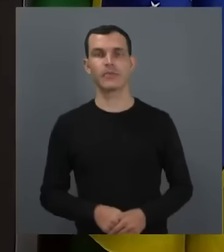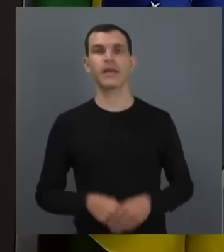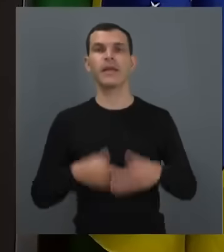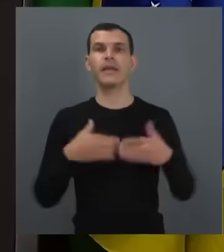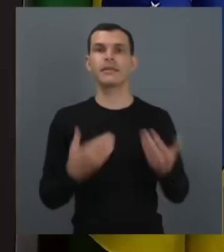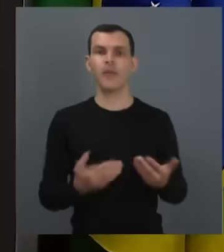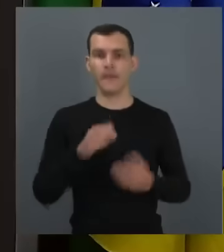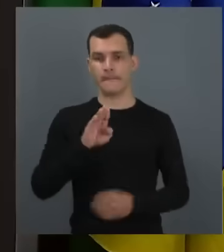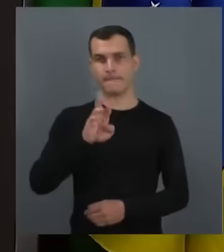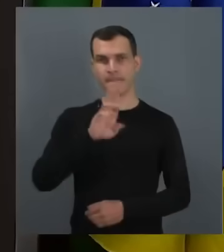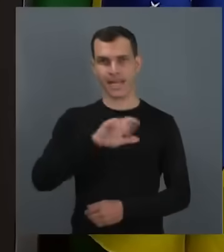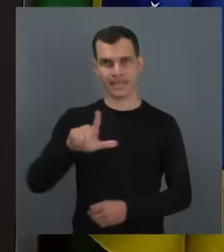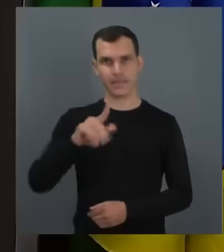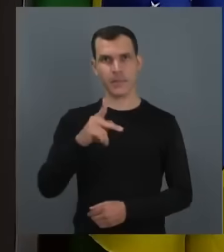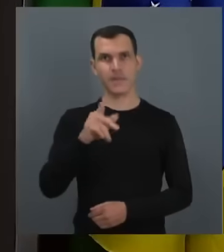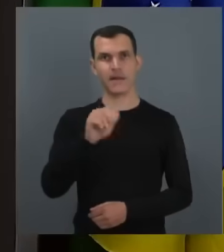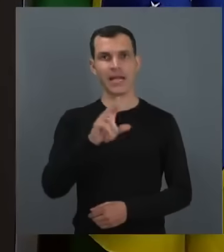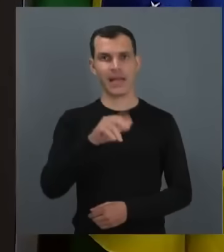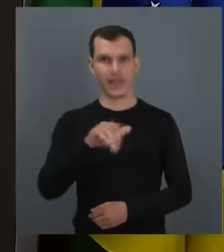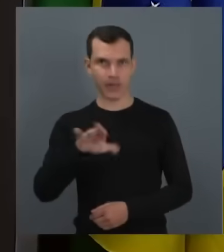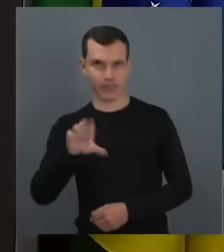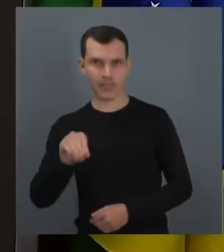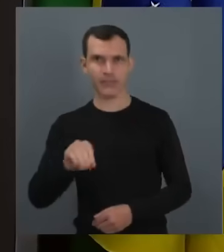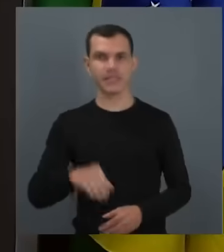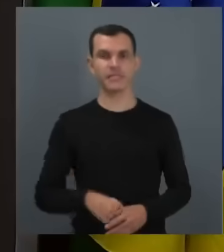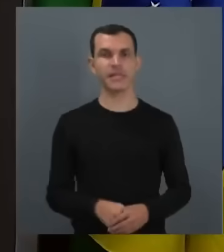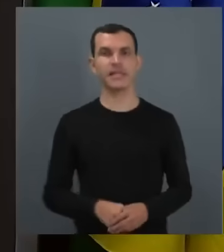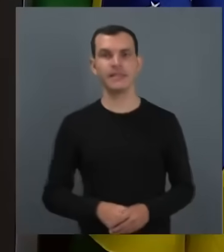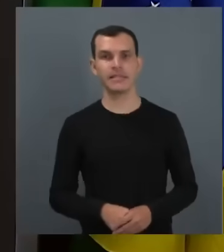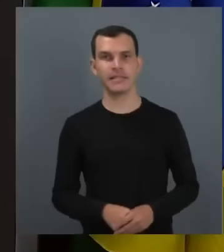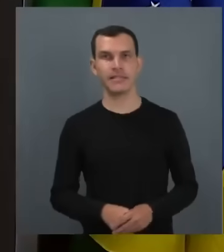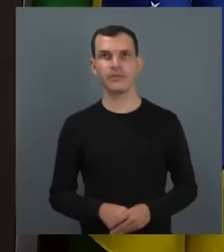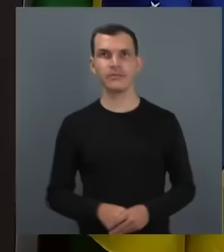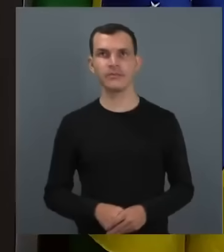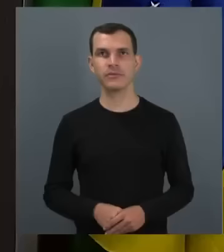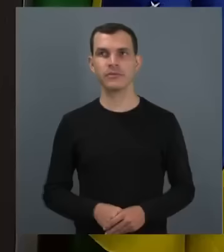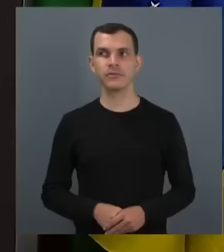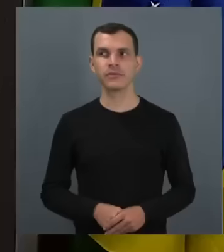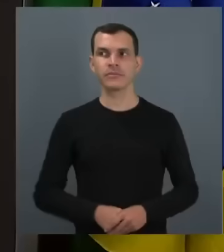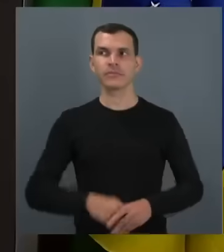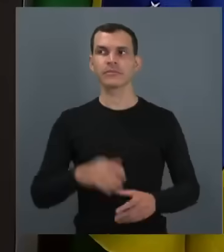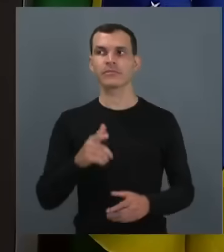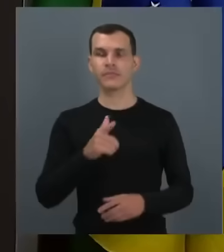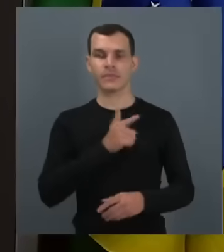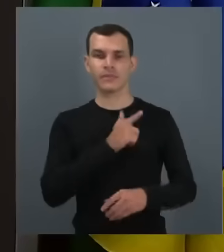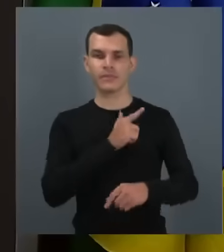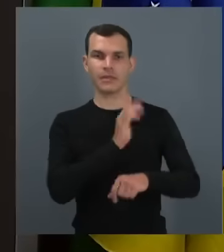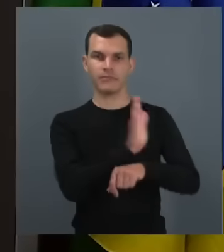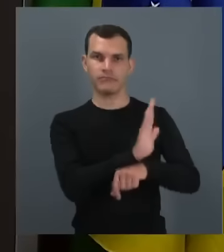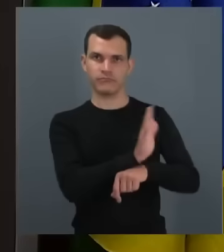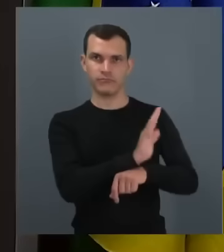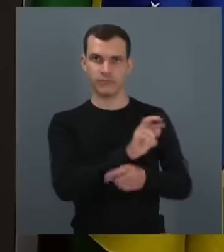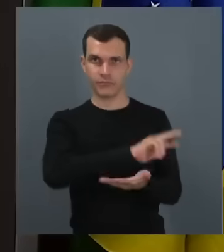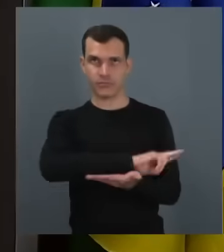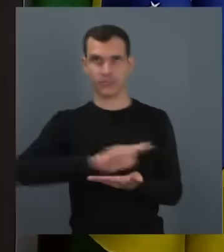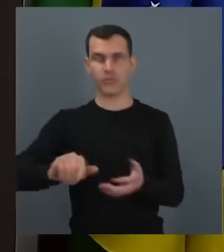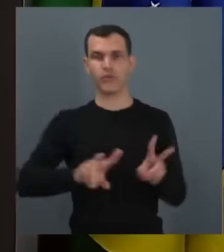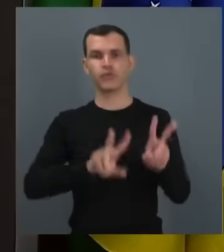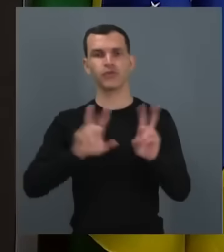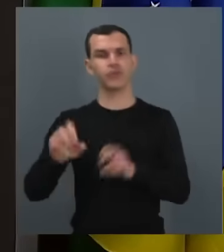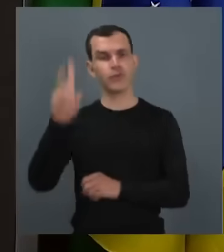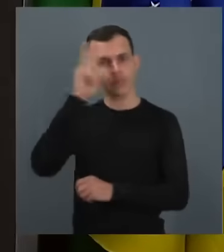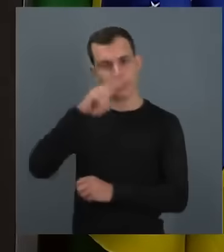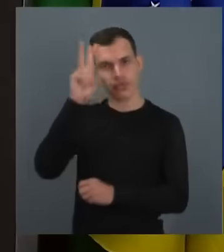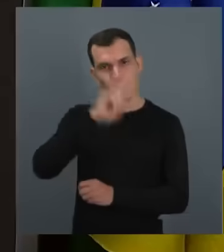se defender, afirmando que impedir a exibição de obras audiovisuais sobre fatos